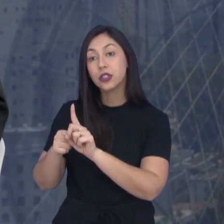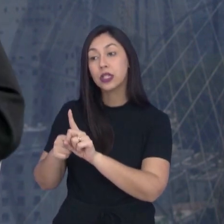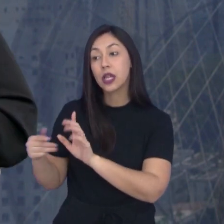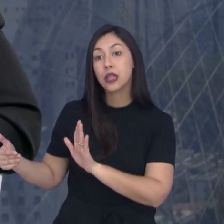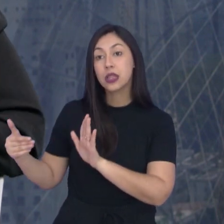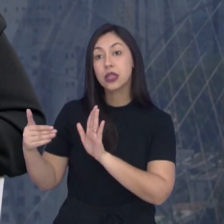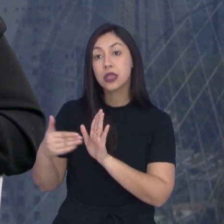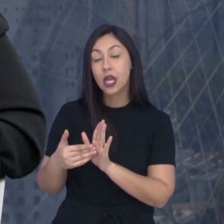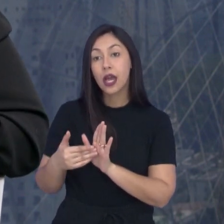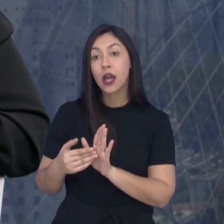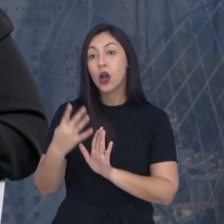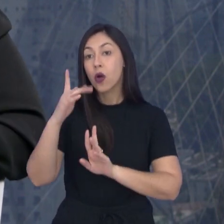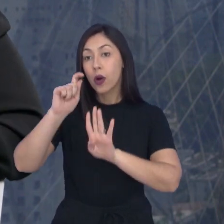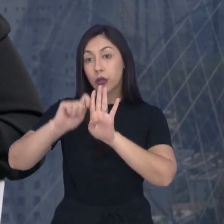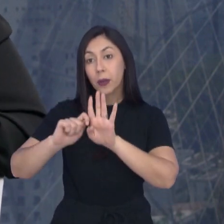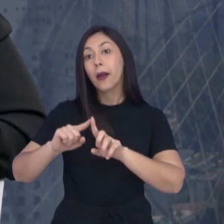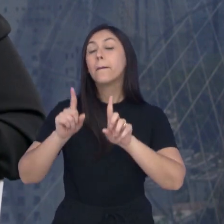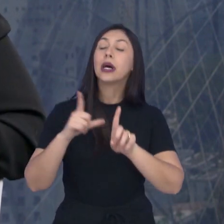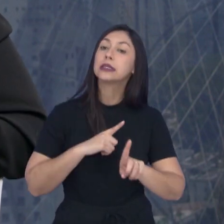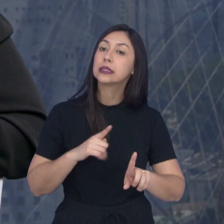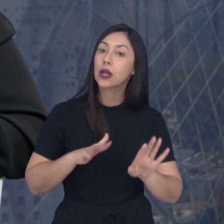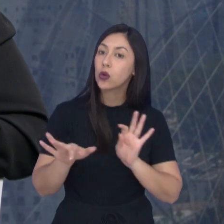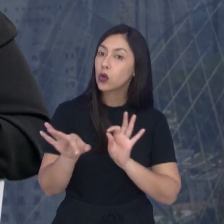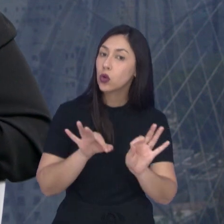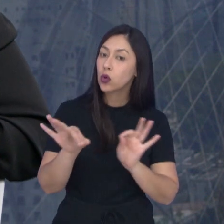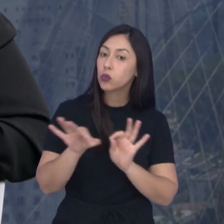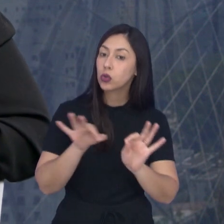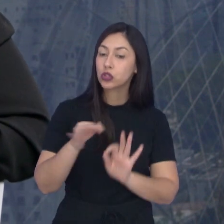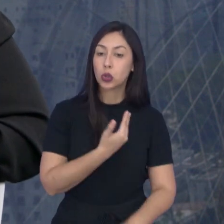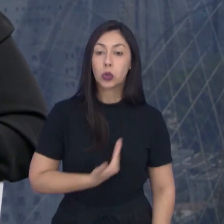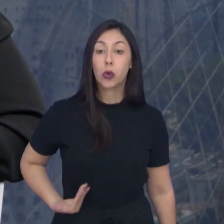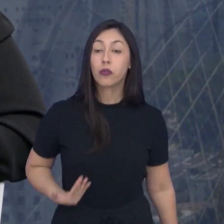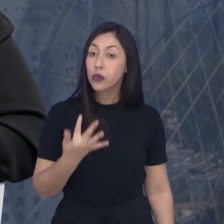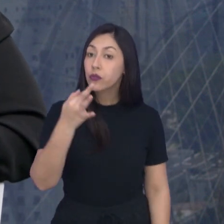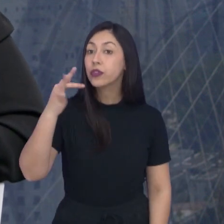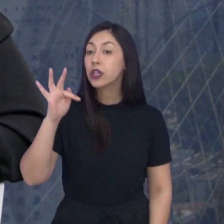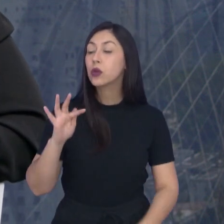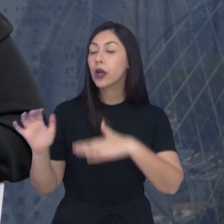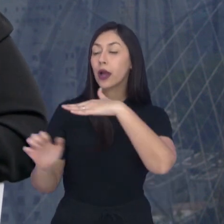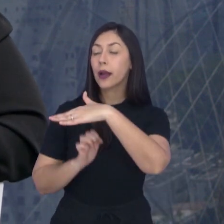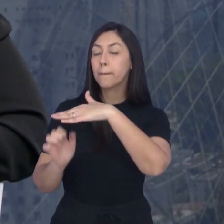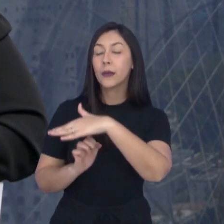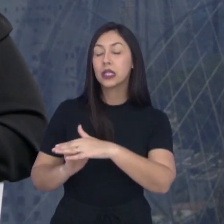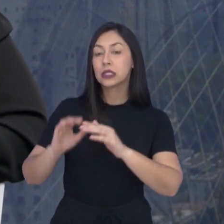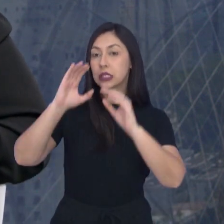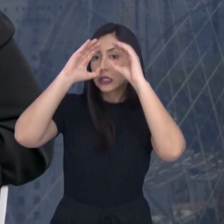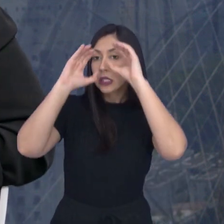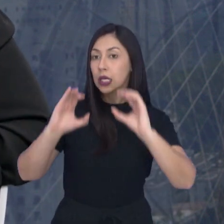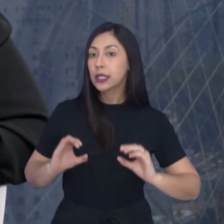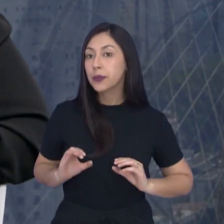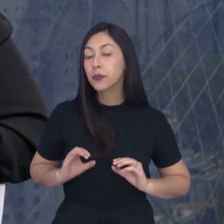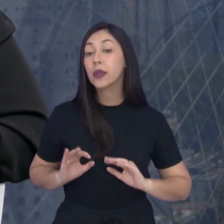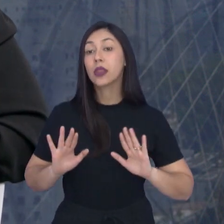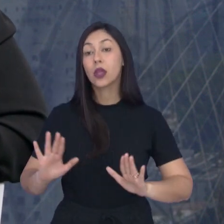temos um programa chamado Empresa Cidadã, né? Um programa do governo federal. A empresa, ela se